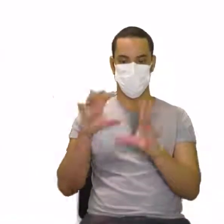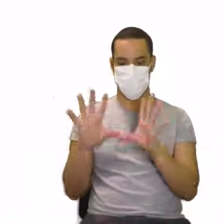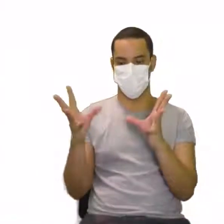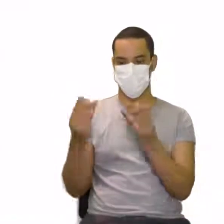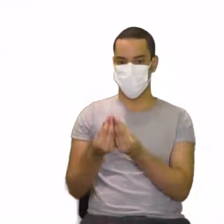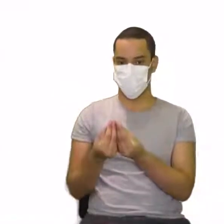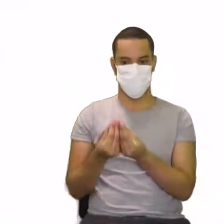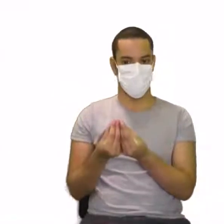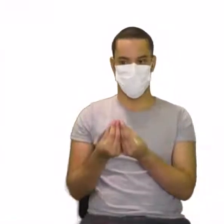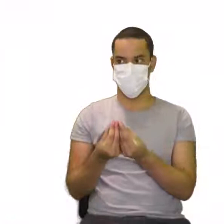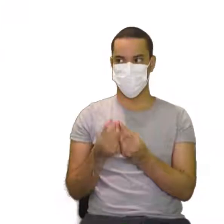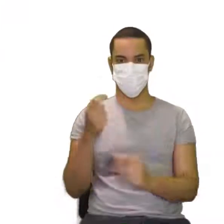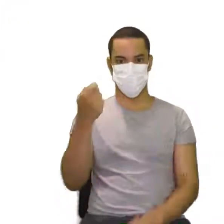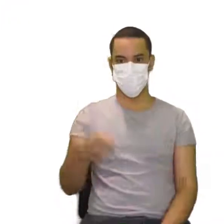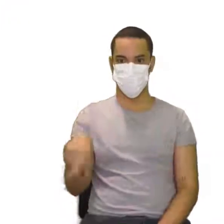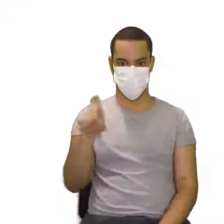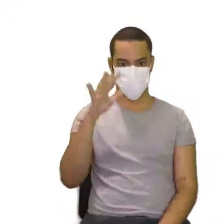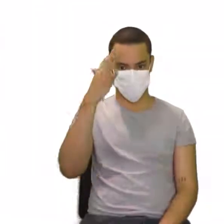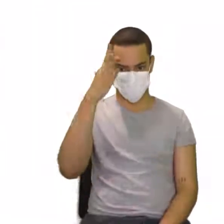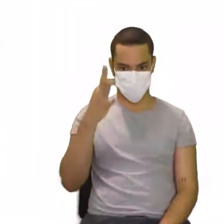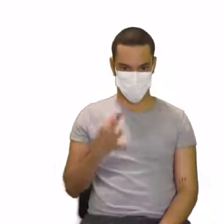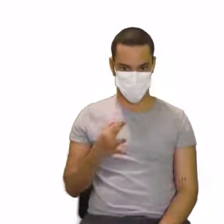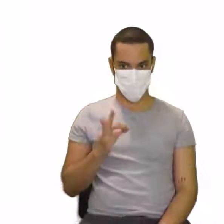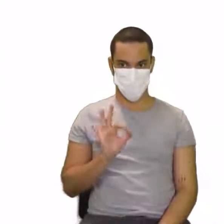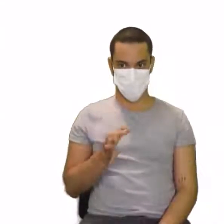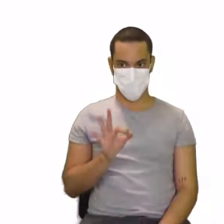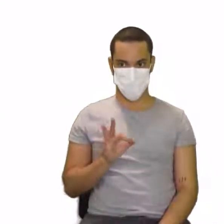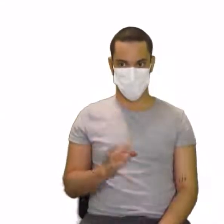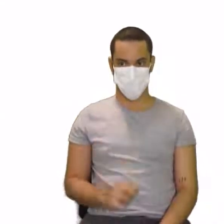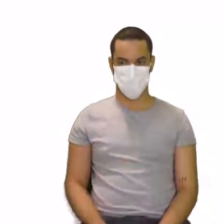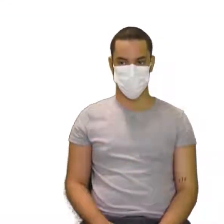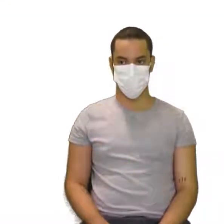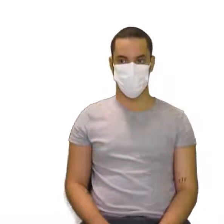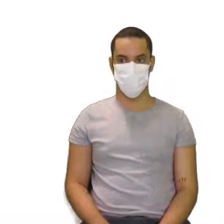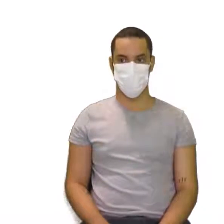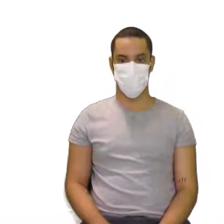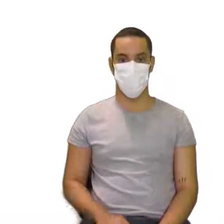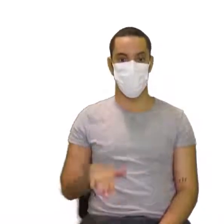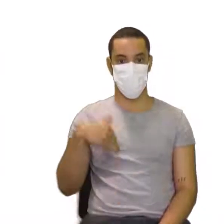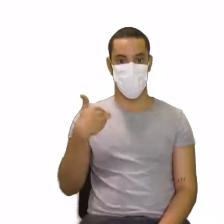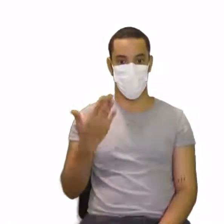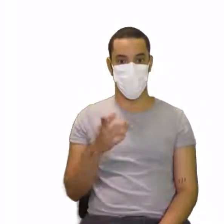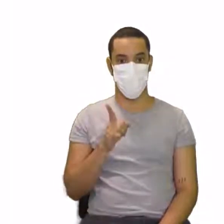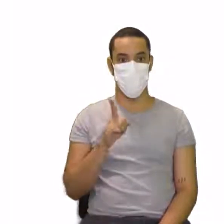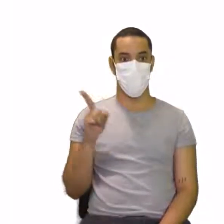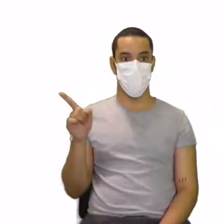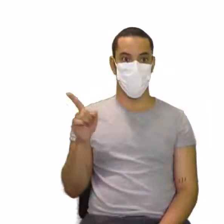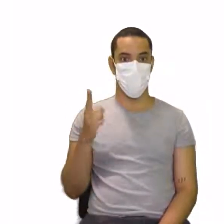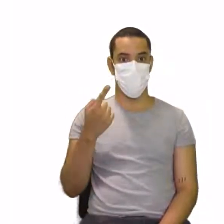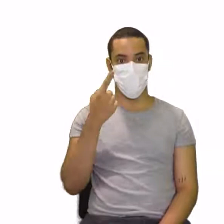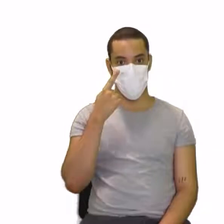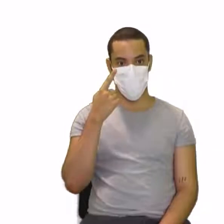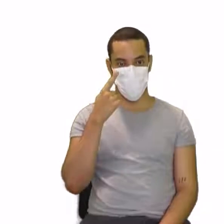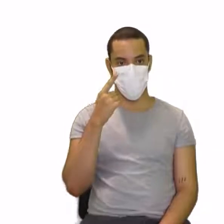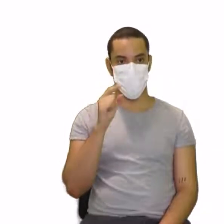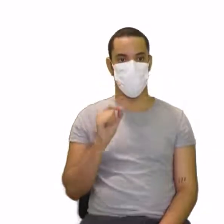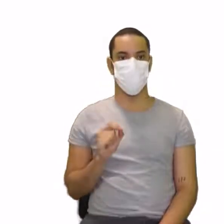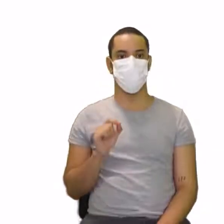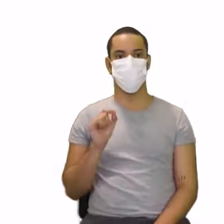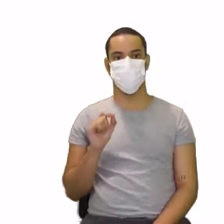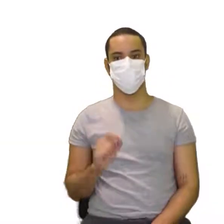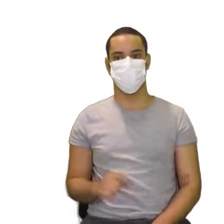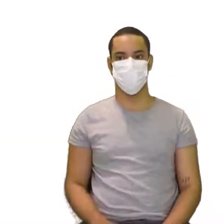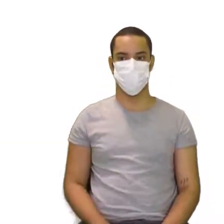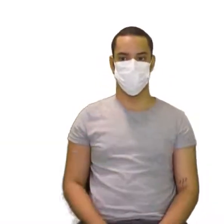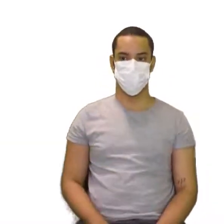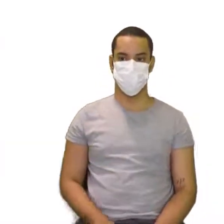partícula. Tá bom, pessoal? Entendido isso? Ok? Olha só, então aqui, se a gente for ver o negócio aqui,